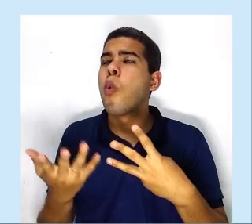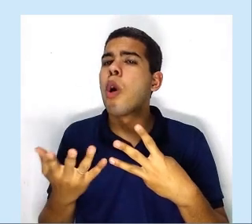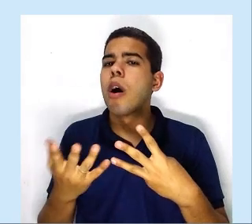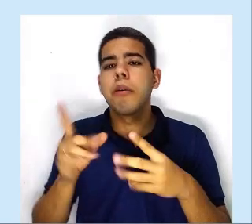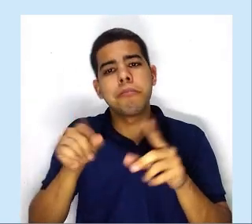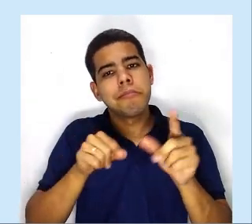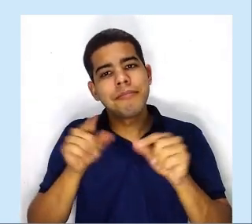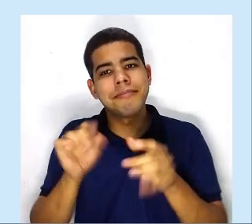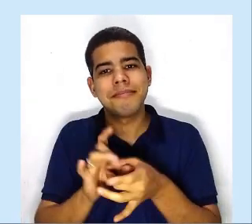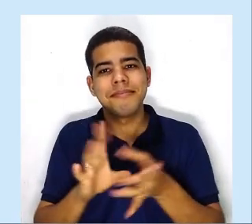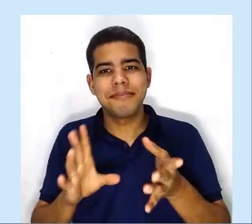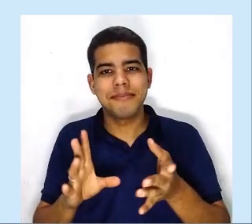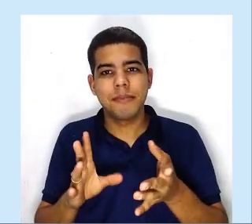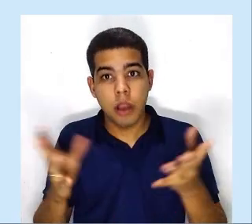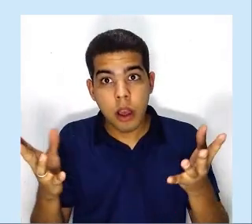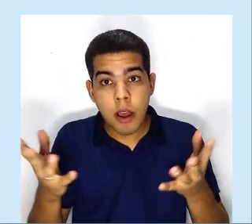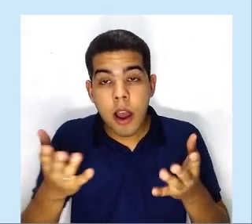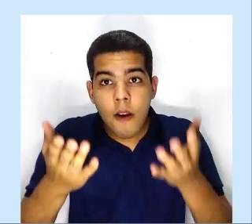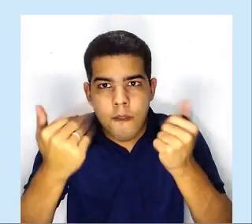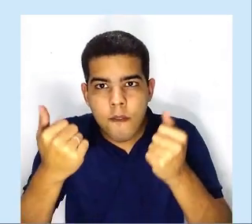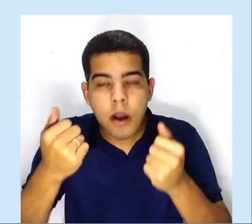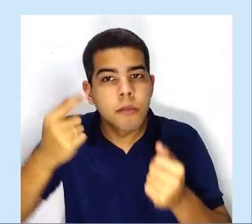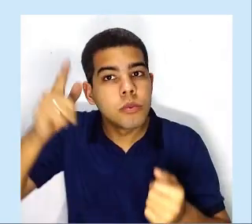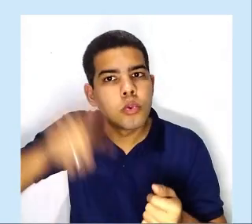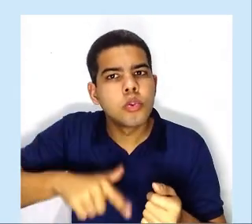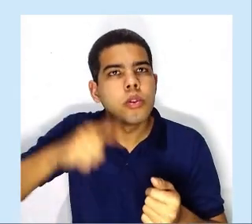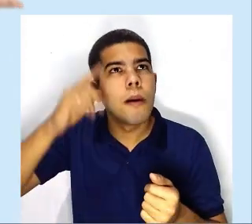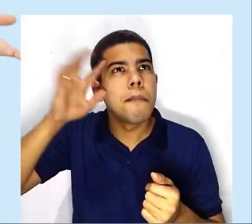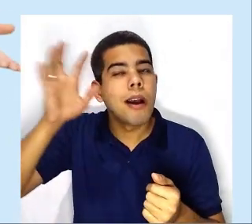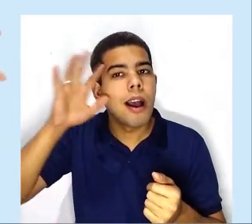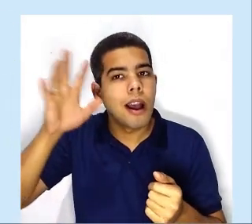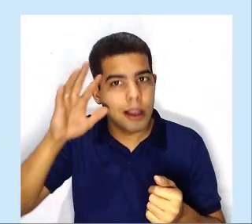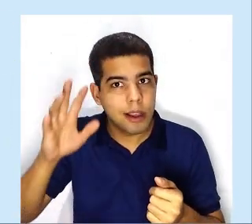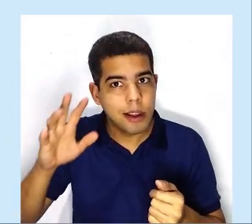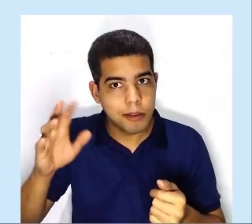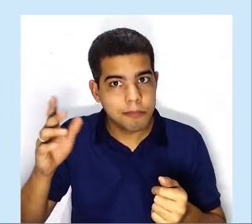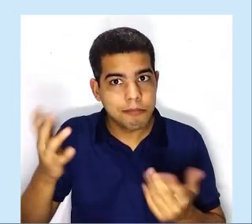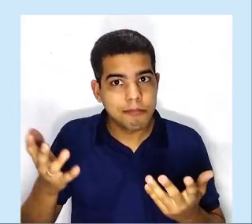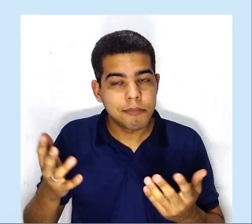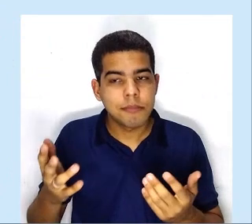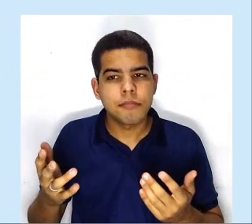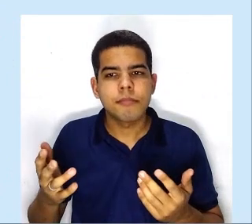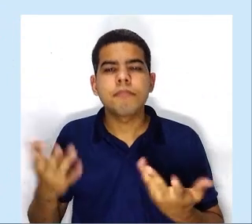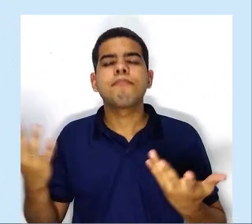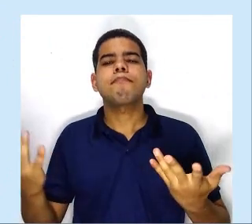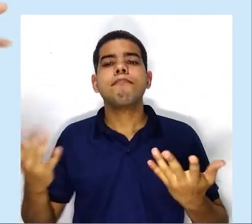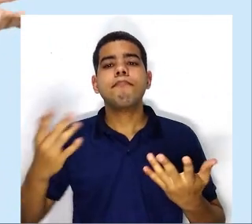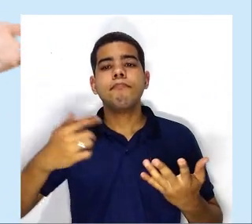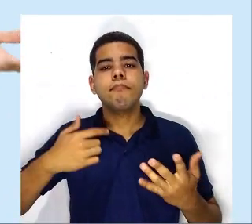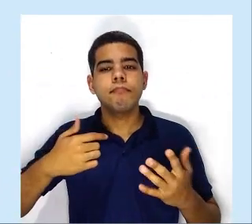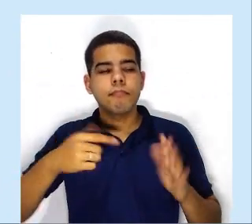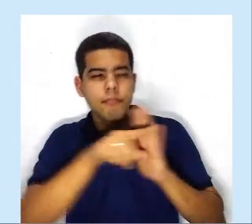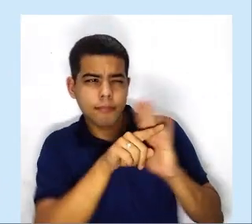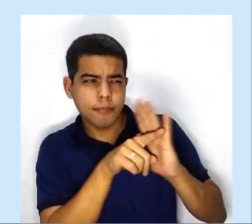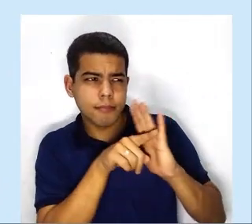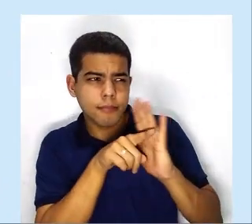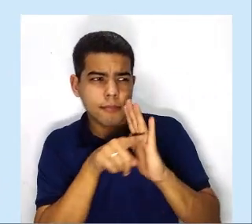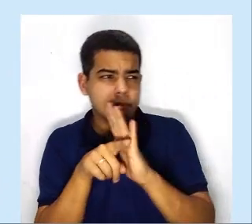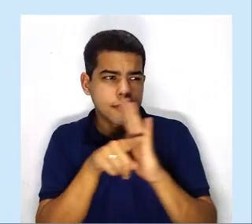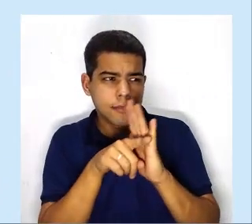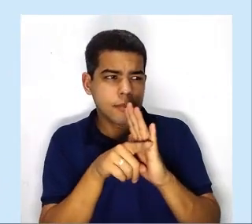teu projeto. Vamos para a revisão. Para desenvolver esse projeto de pesquisa e